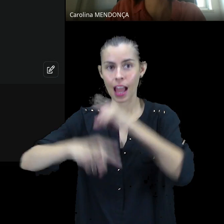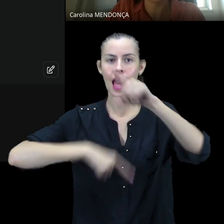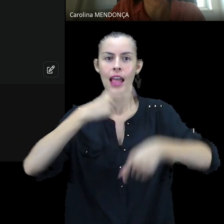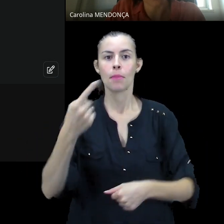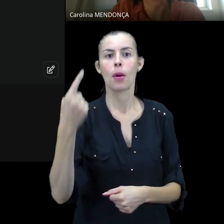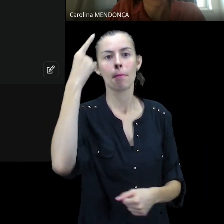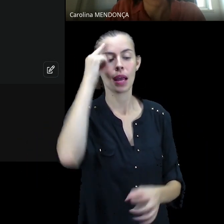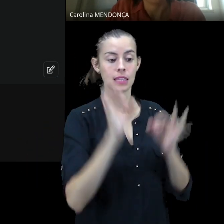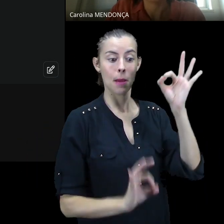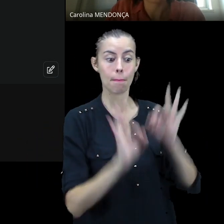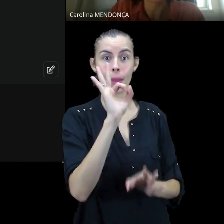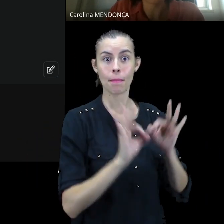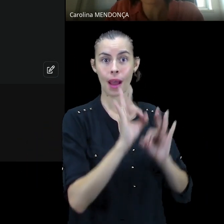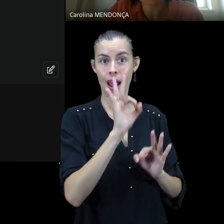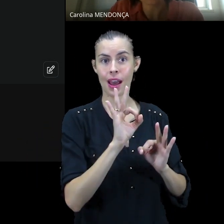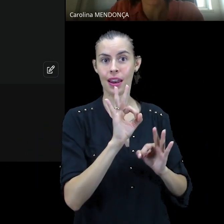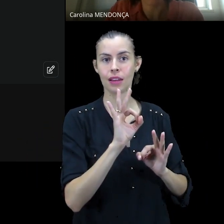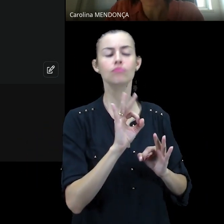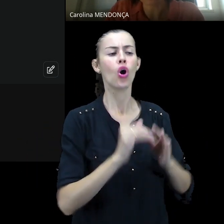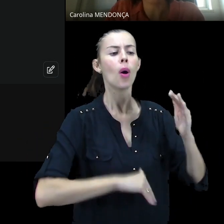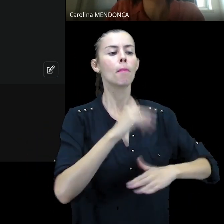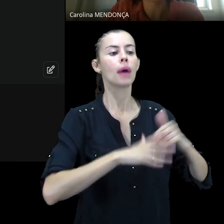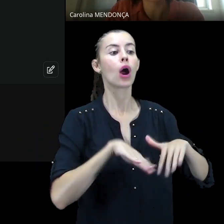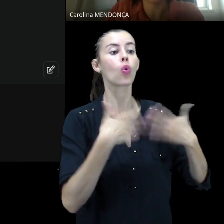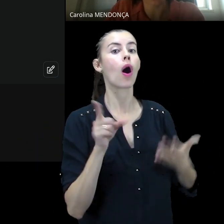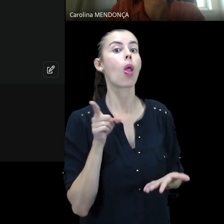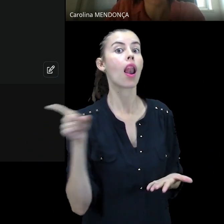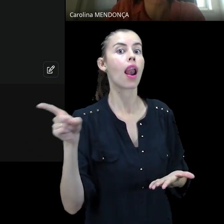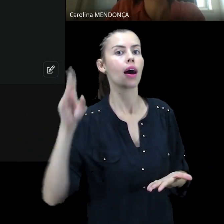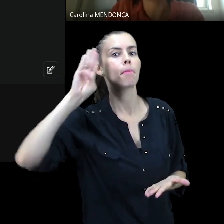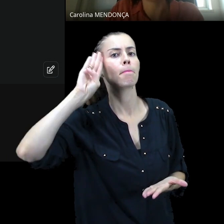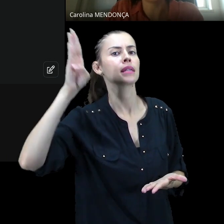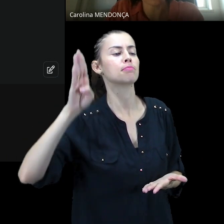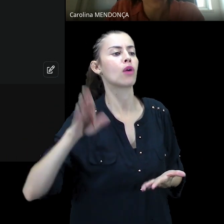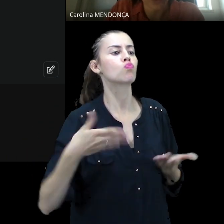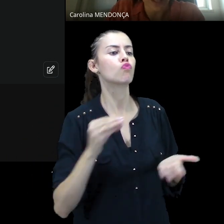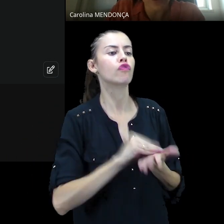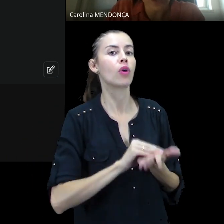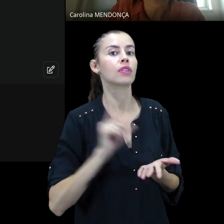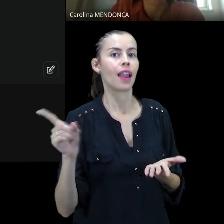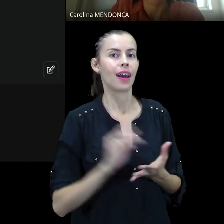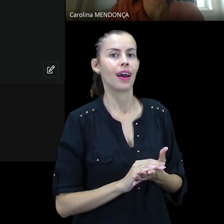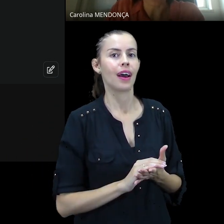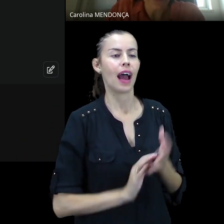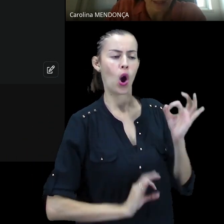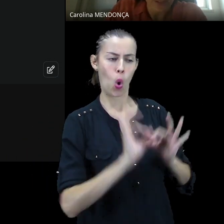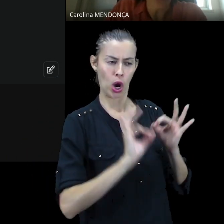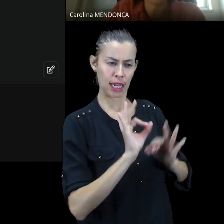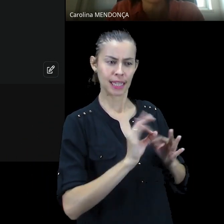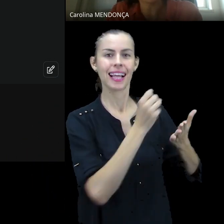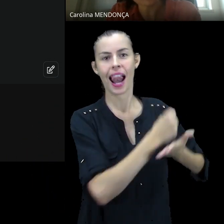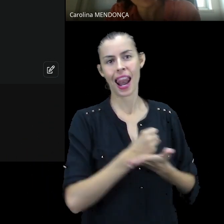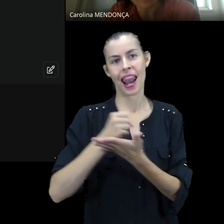uma atividade. Então, esse é o nosso princípio mais importante, essa interação dialógica entre as comunidades